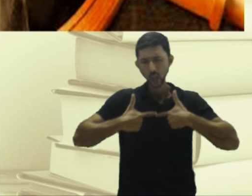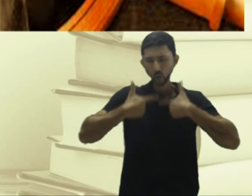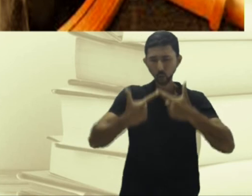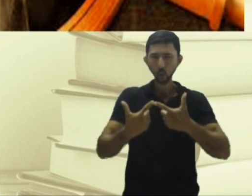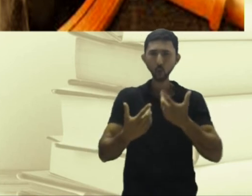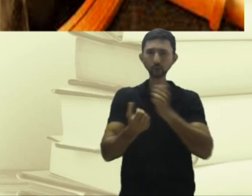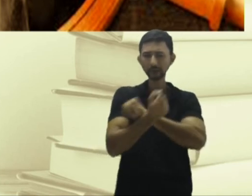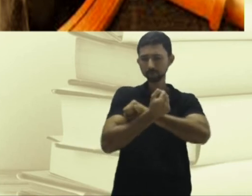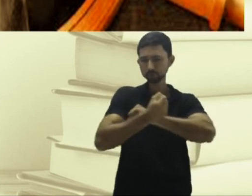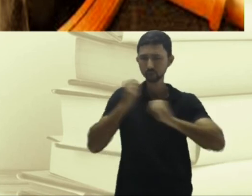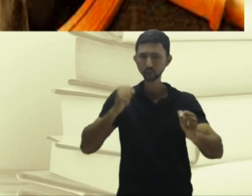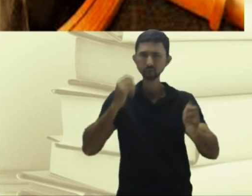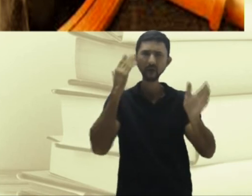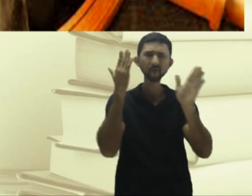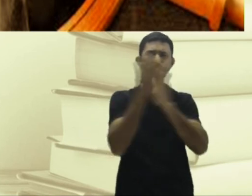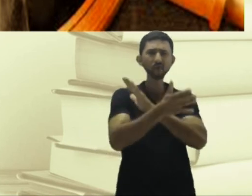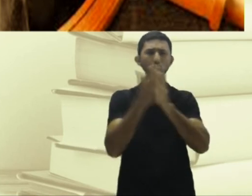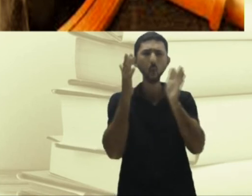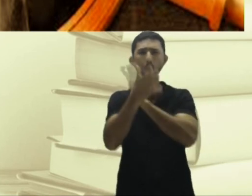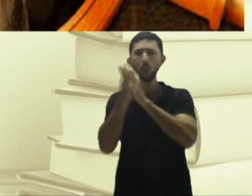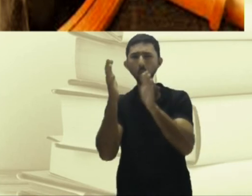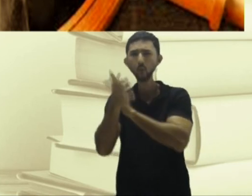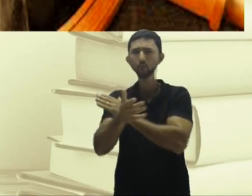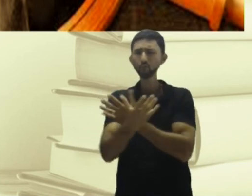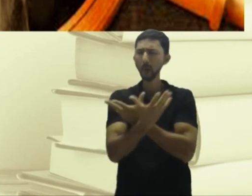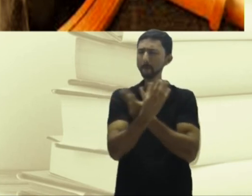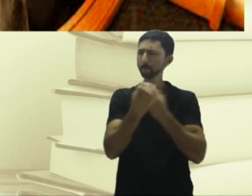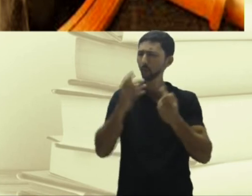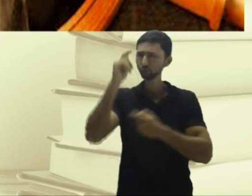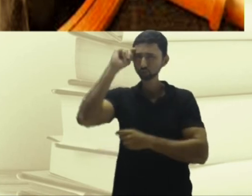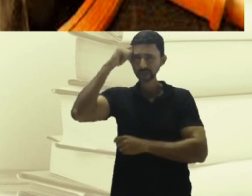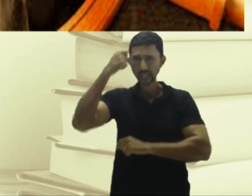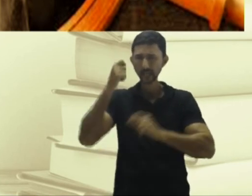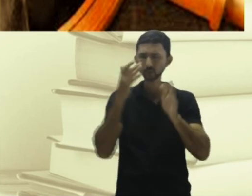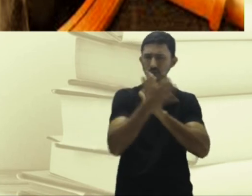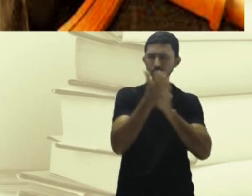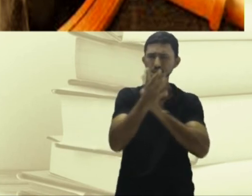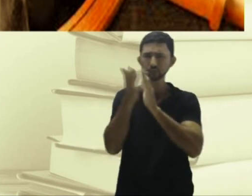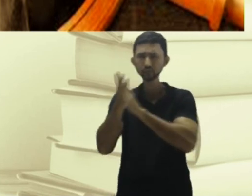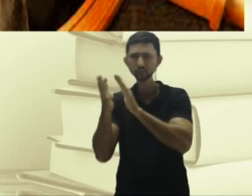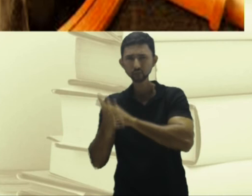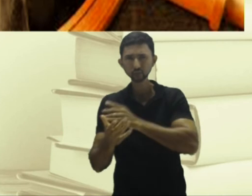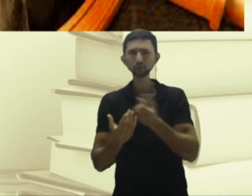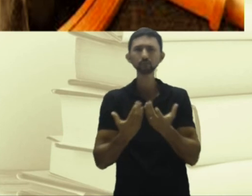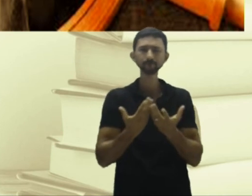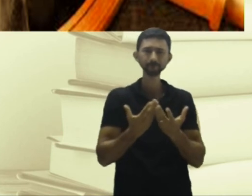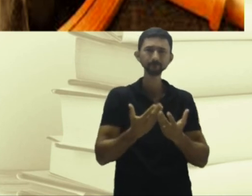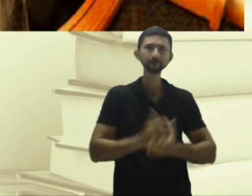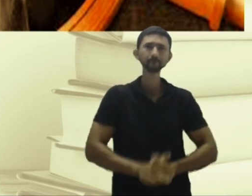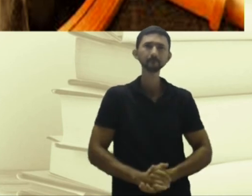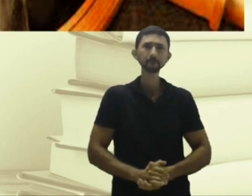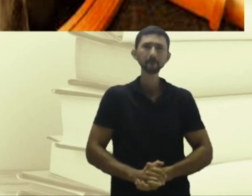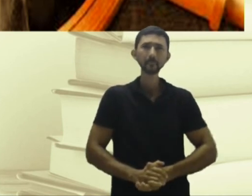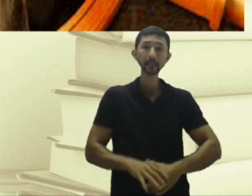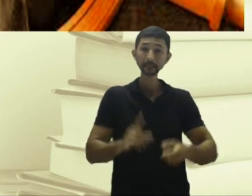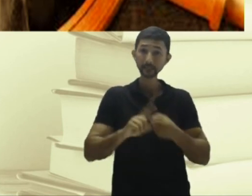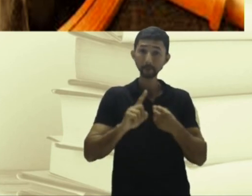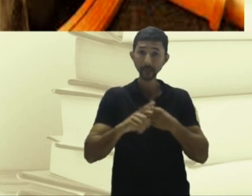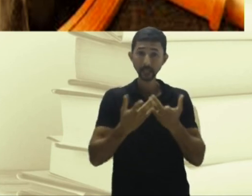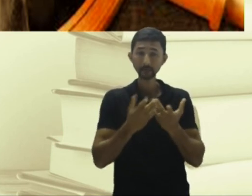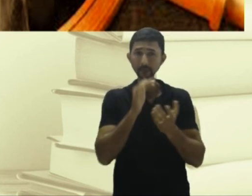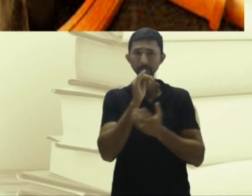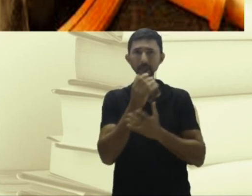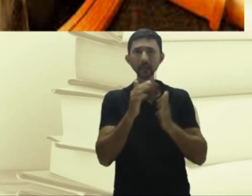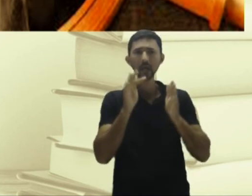né? Fugas ocorreram em todo o período de vigência da escravidão, mas no final